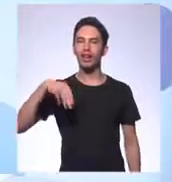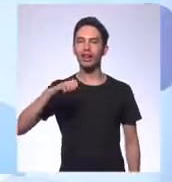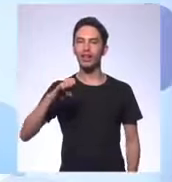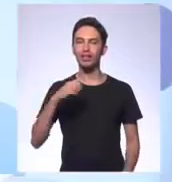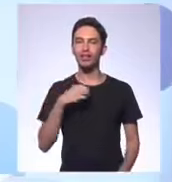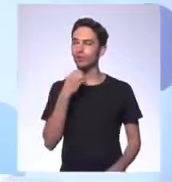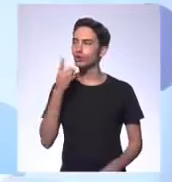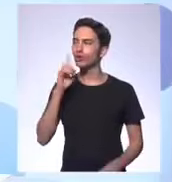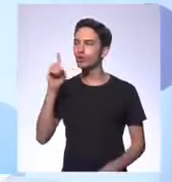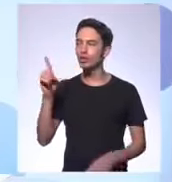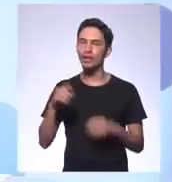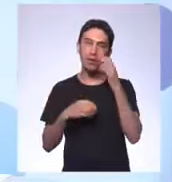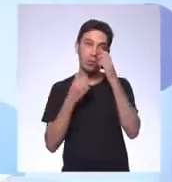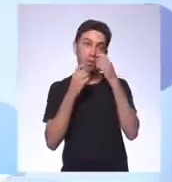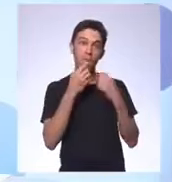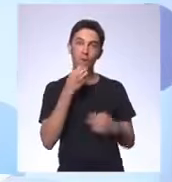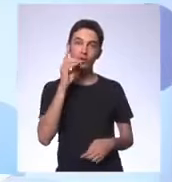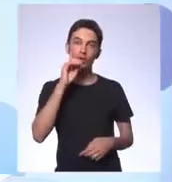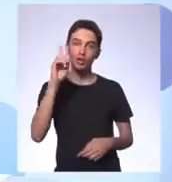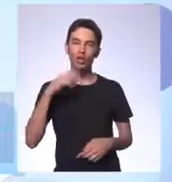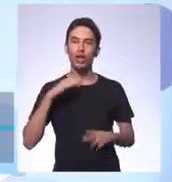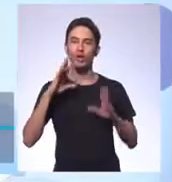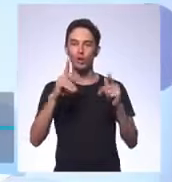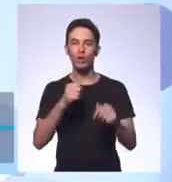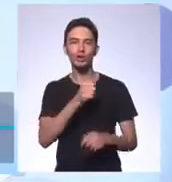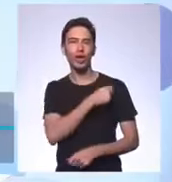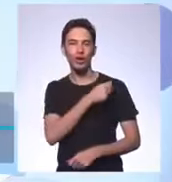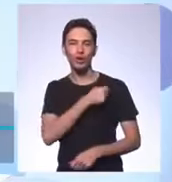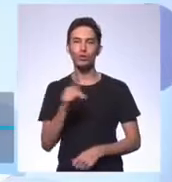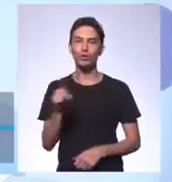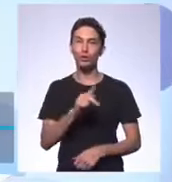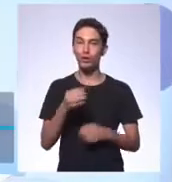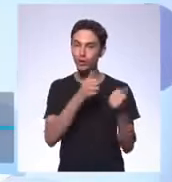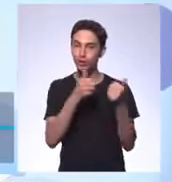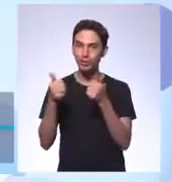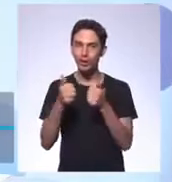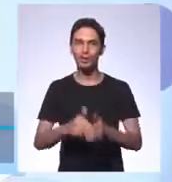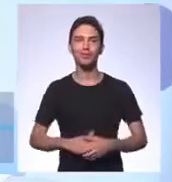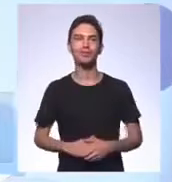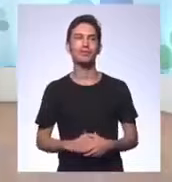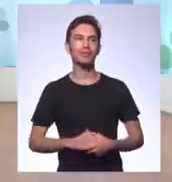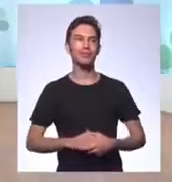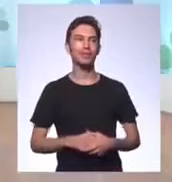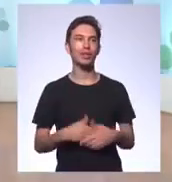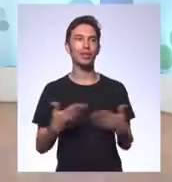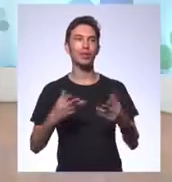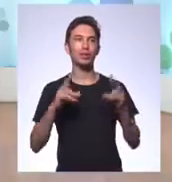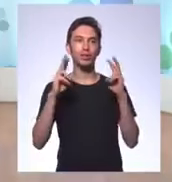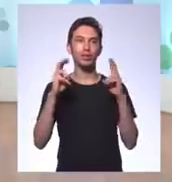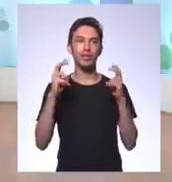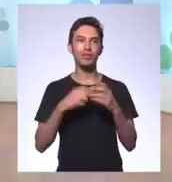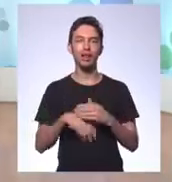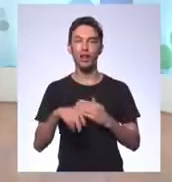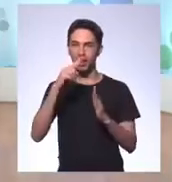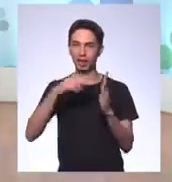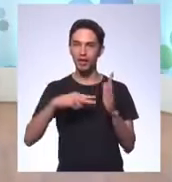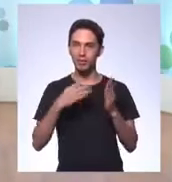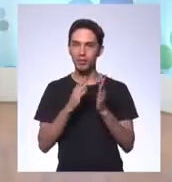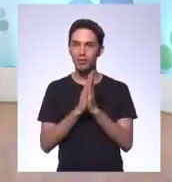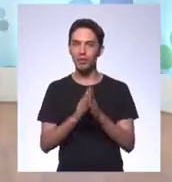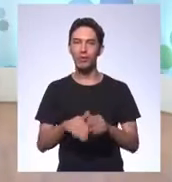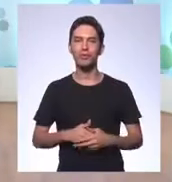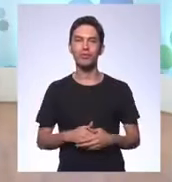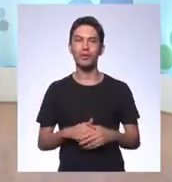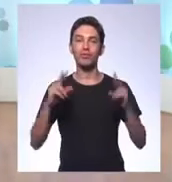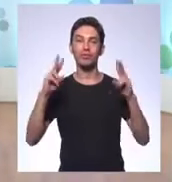bem? Bom dia a todos, alunos, professores, tudo bem? Tema da aula, Elaine, lê pra gente, por favor.